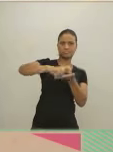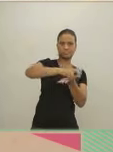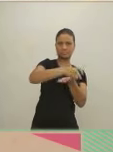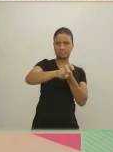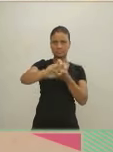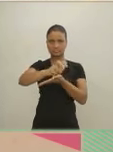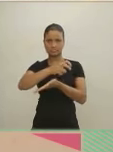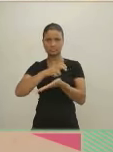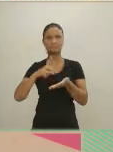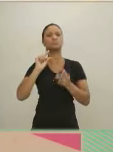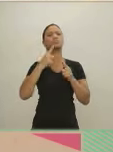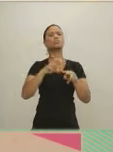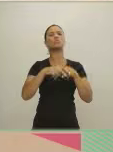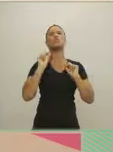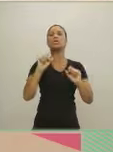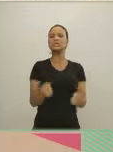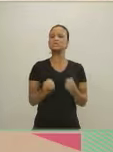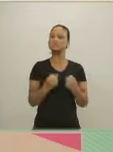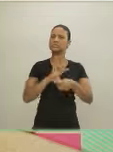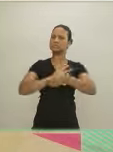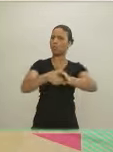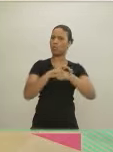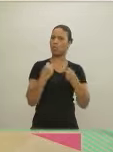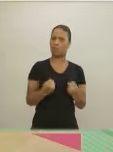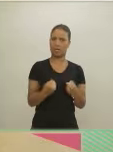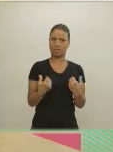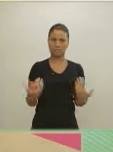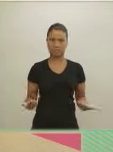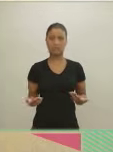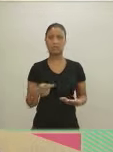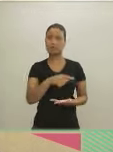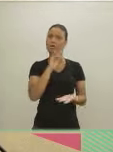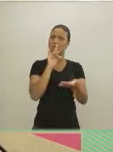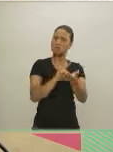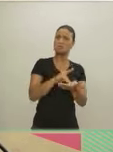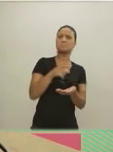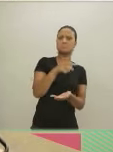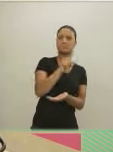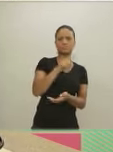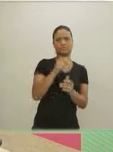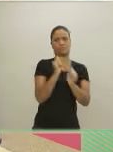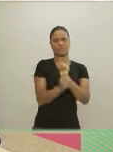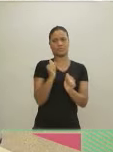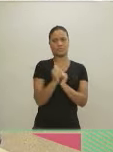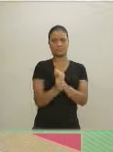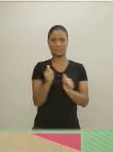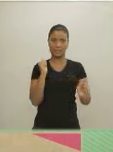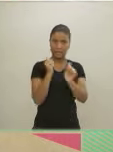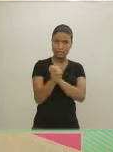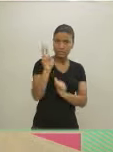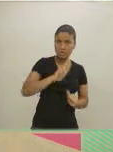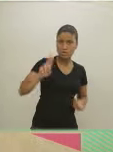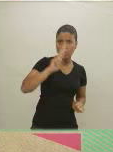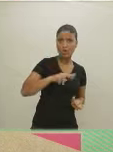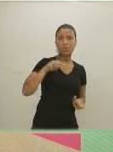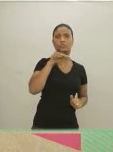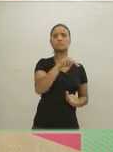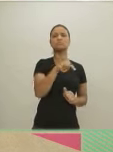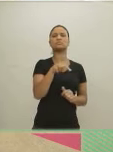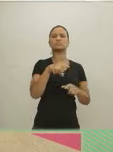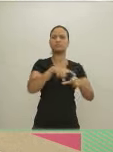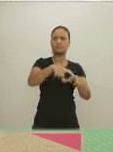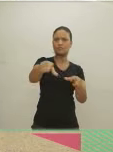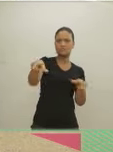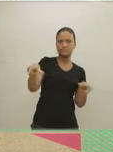realmente muito grande nesse futebol é que os atletas utilizem uma faixa de segurança Para quê